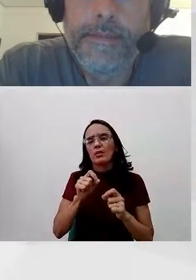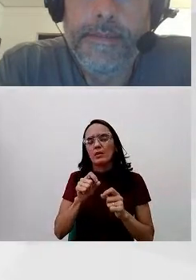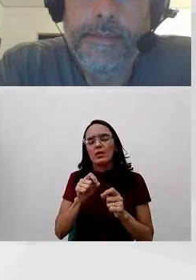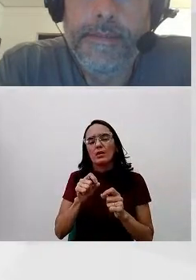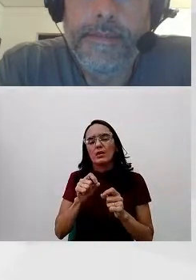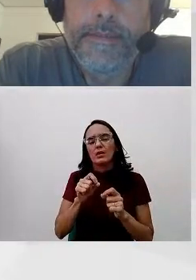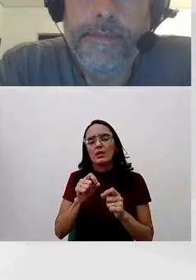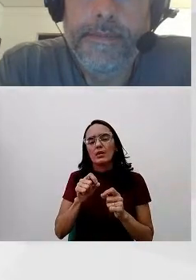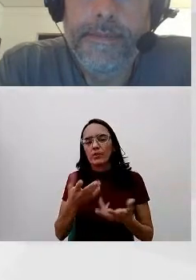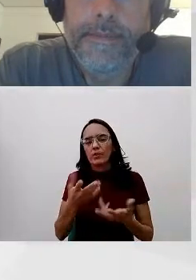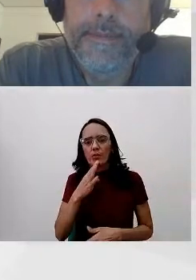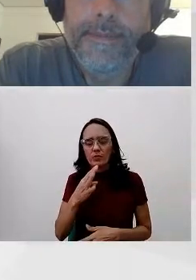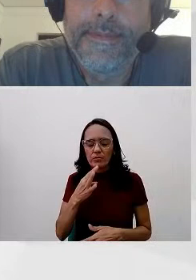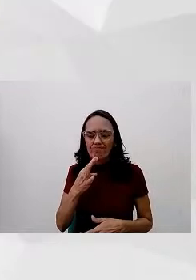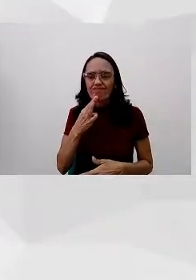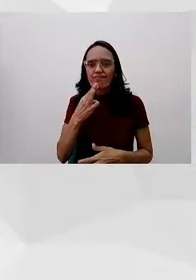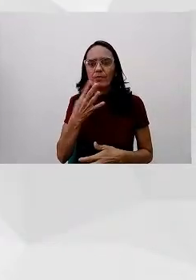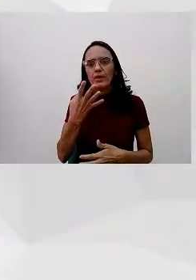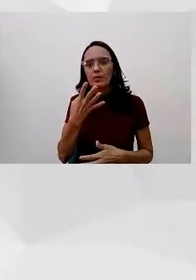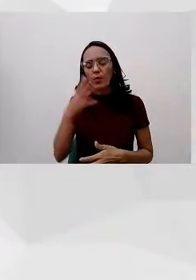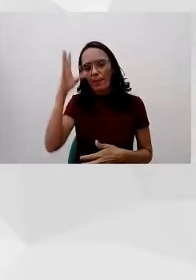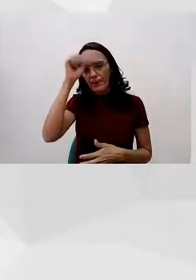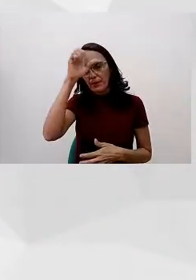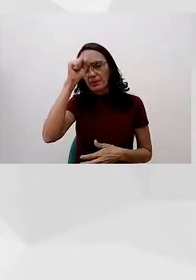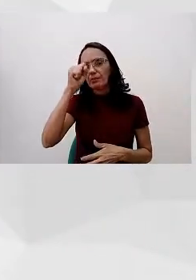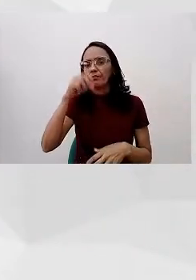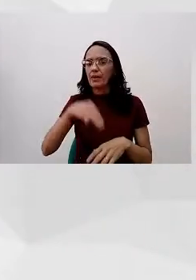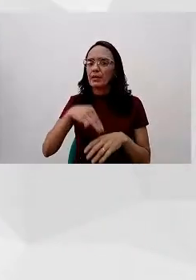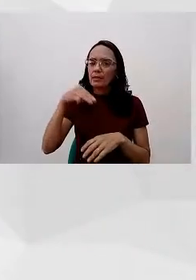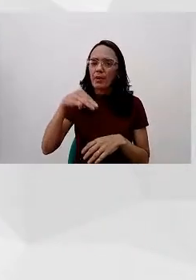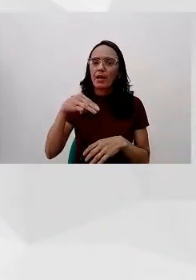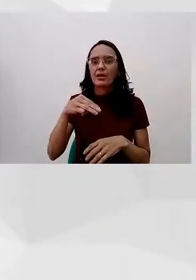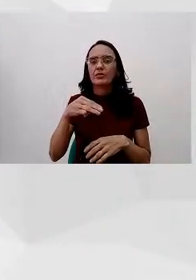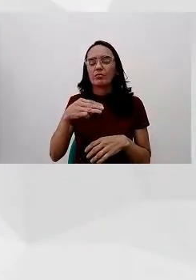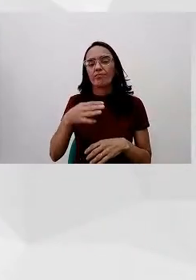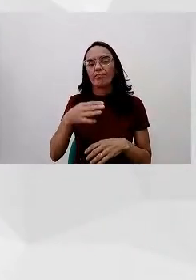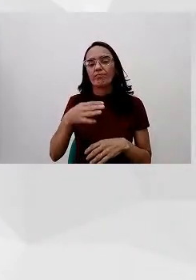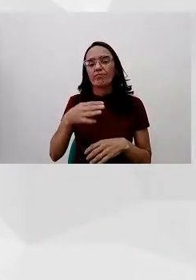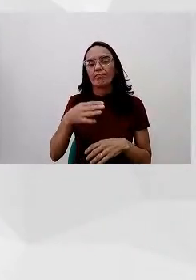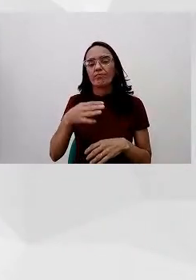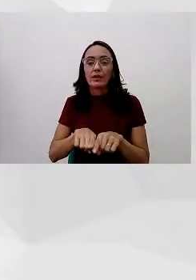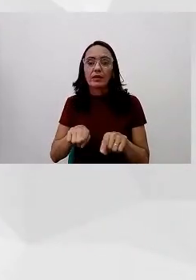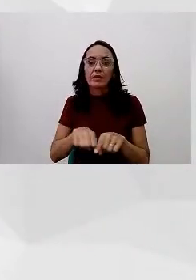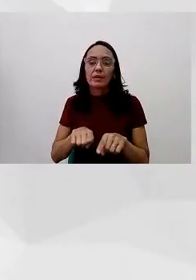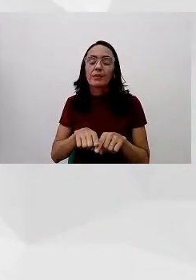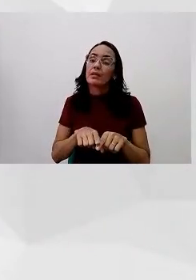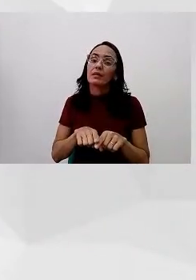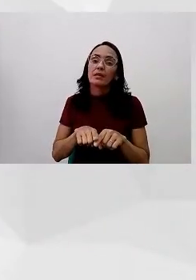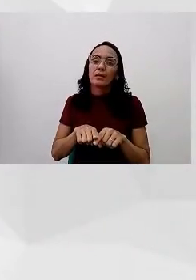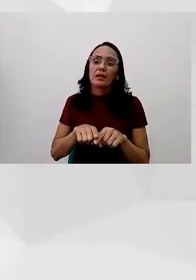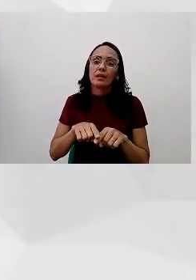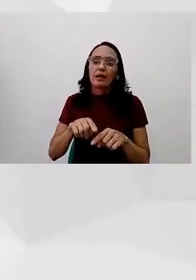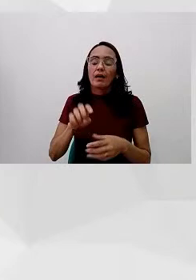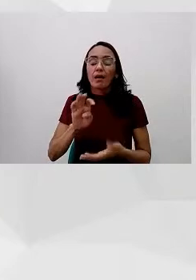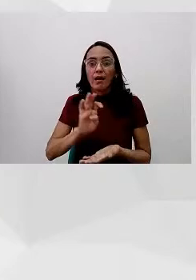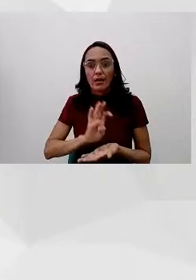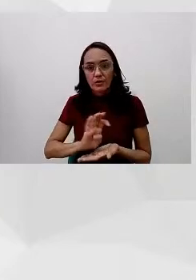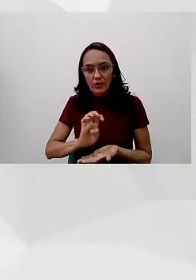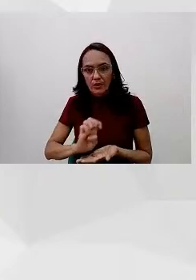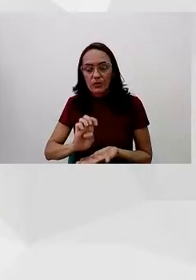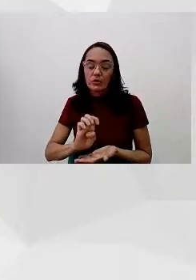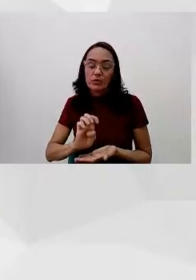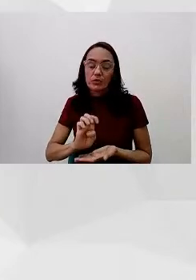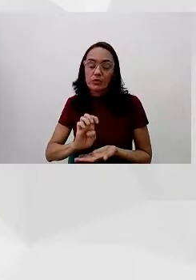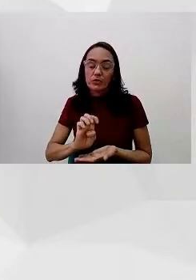tem a questão, né, que chegou na questão da ética, né? Até que ponto a gente vai limitar o uso da